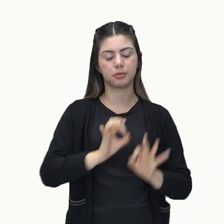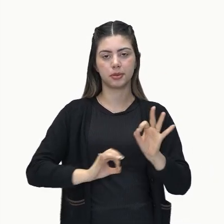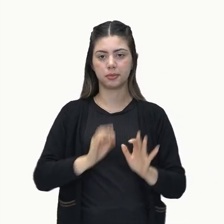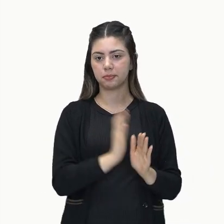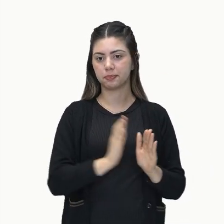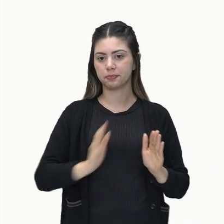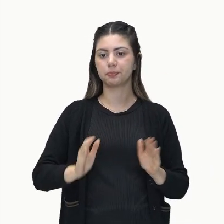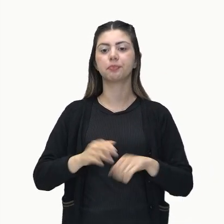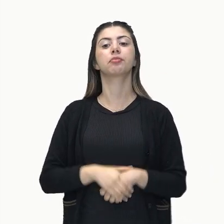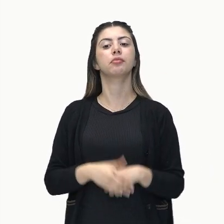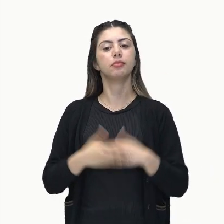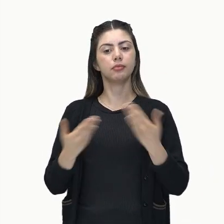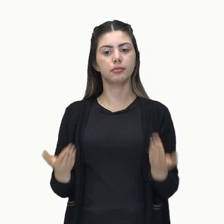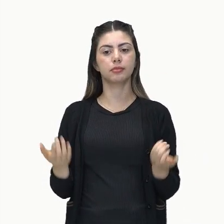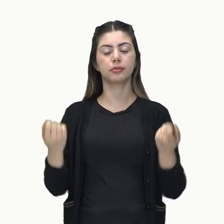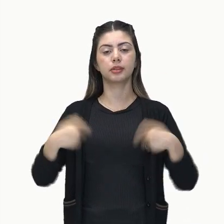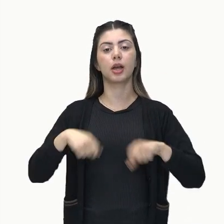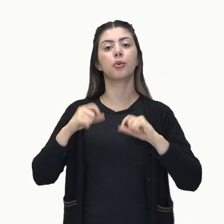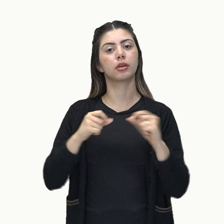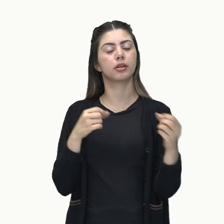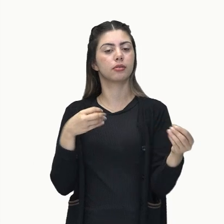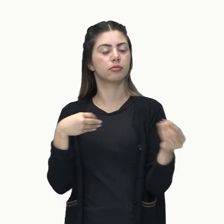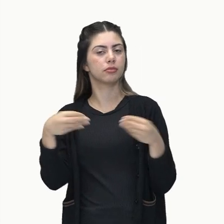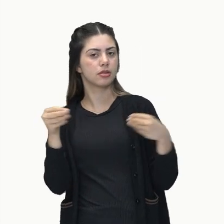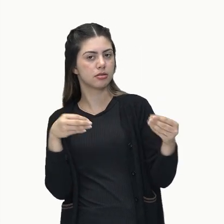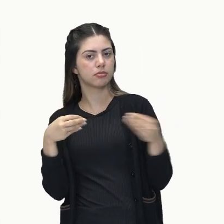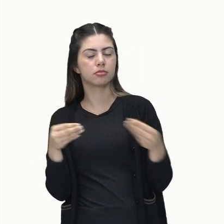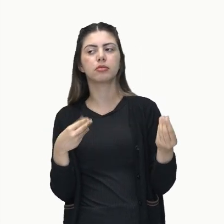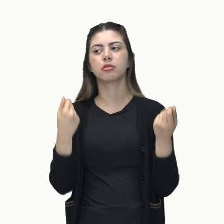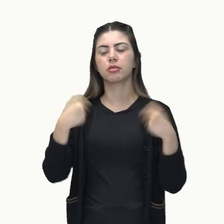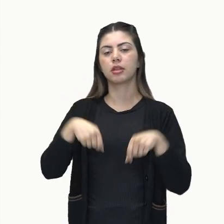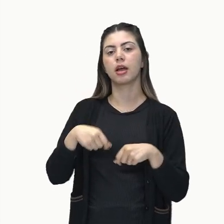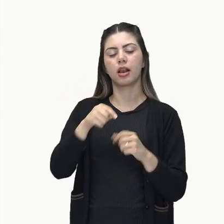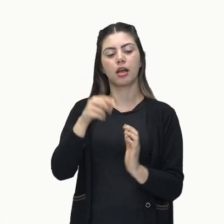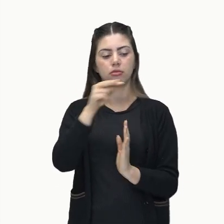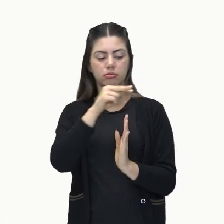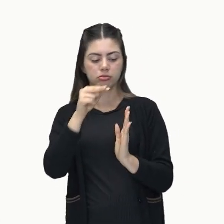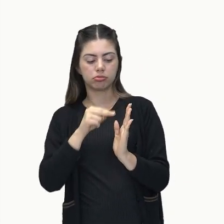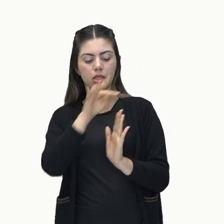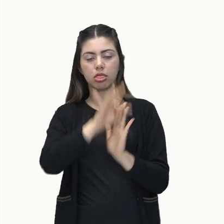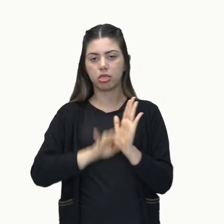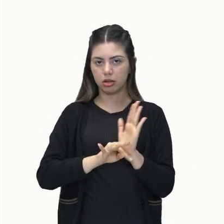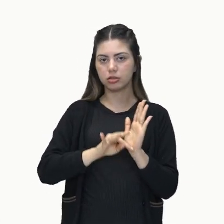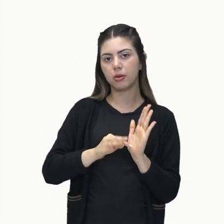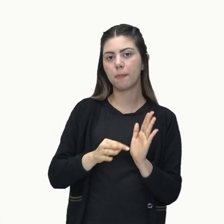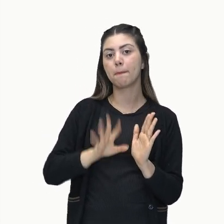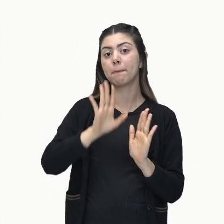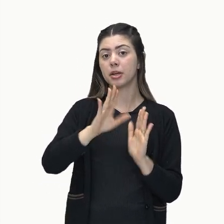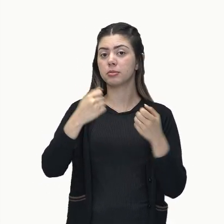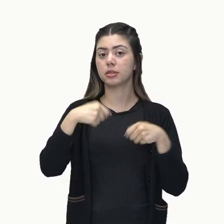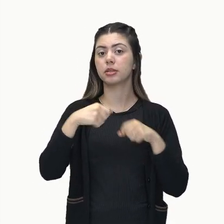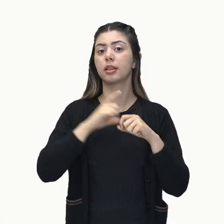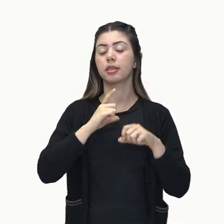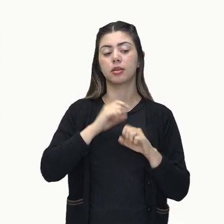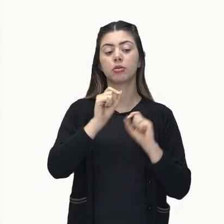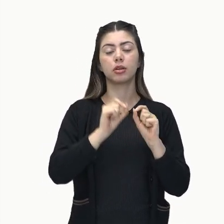uma flexibilidade na explicação do noticiário para melhor compreensão do texto, mas ela também precisa seguir uma estrutura, assim como um